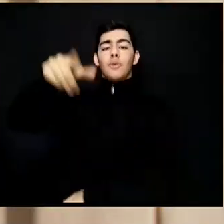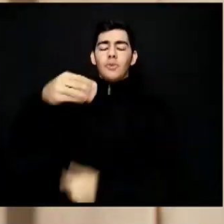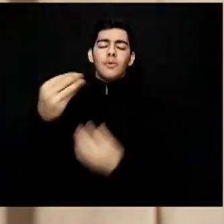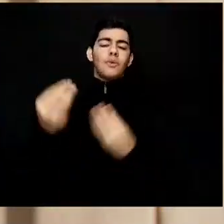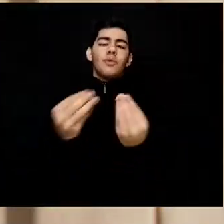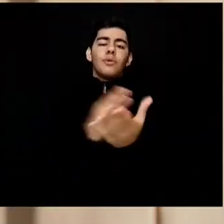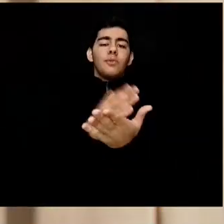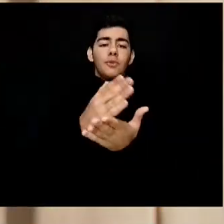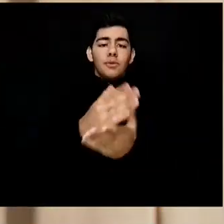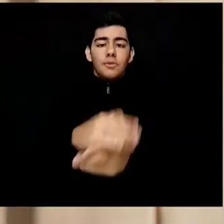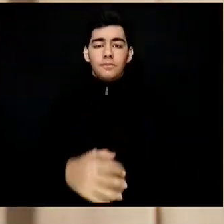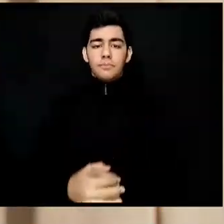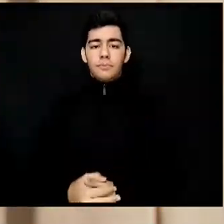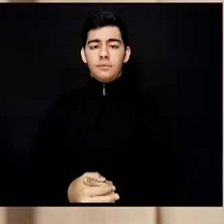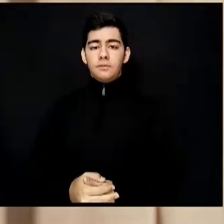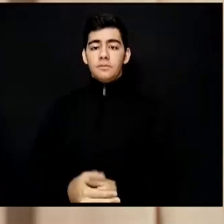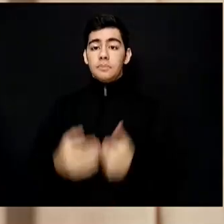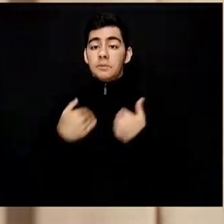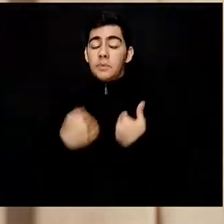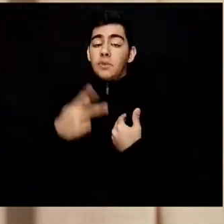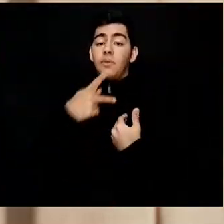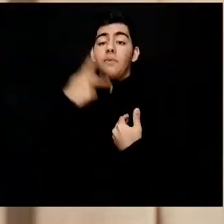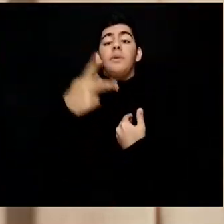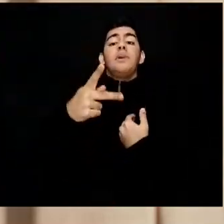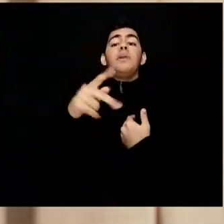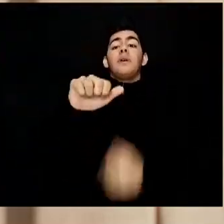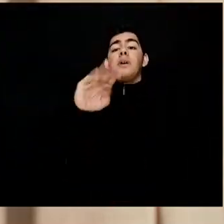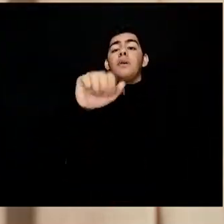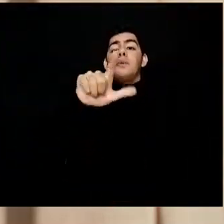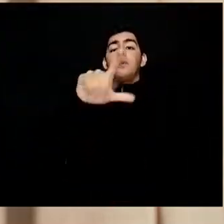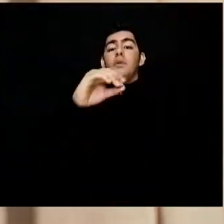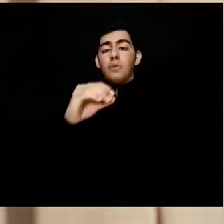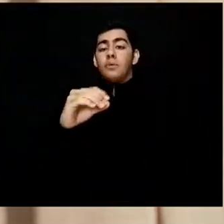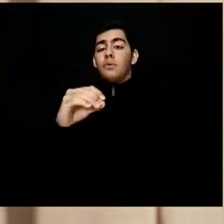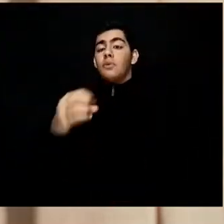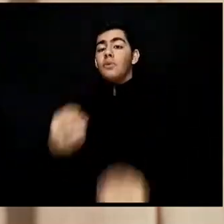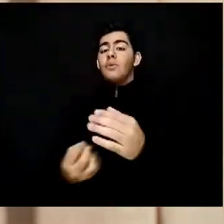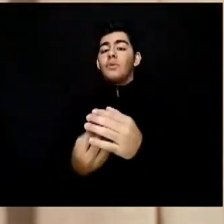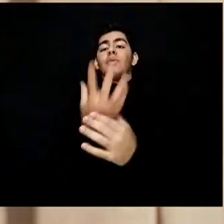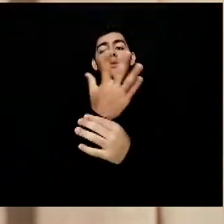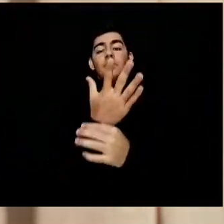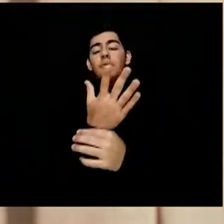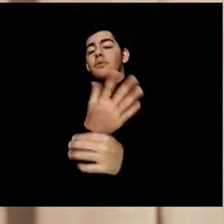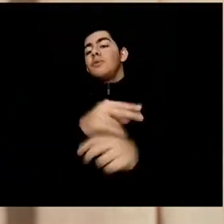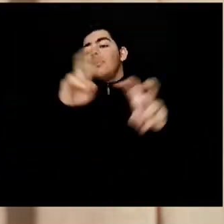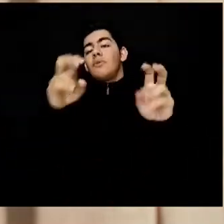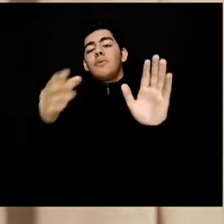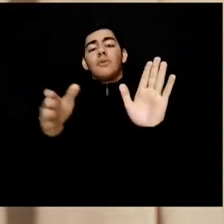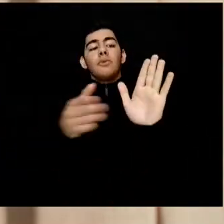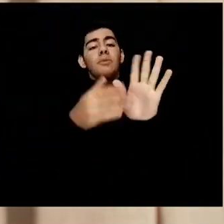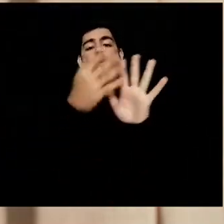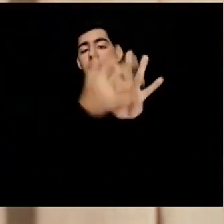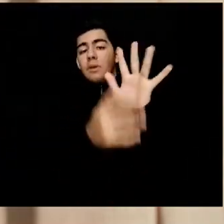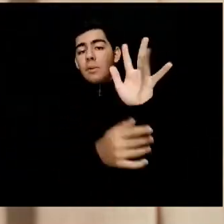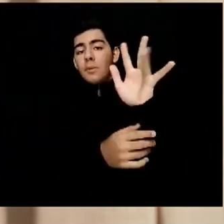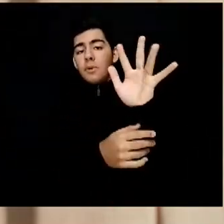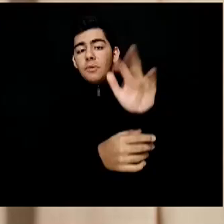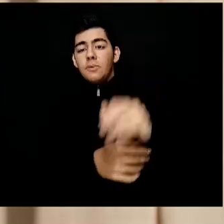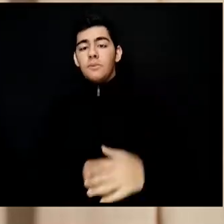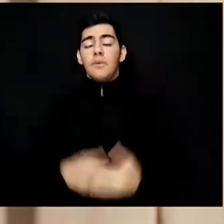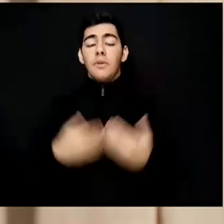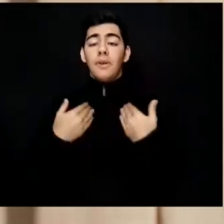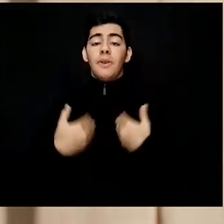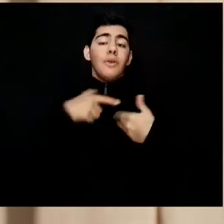a Balô e a Iane, elas são construídas a várias mãos, né? Então, assim, eu trabalhei